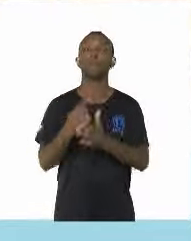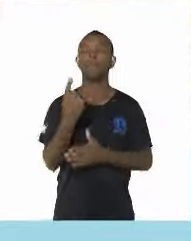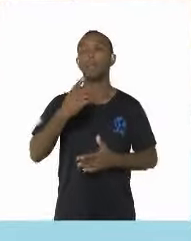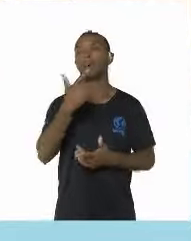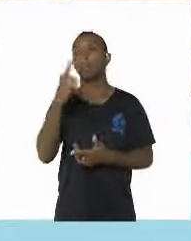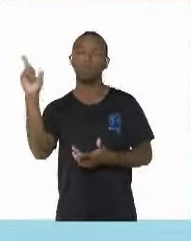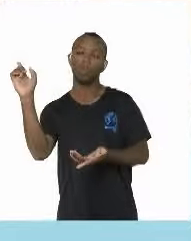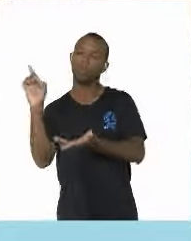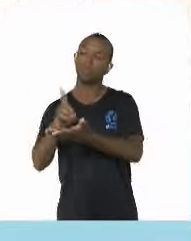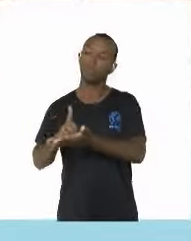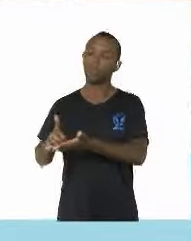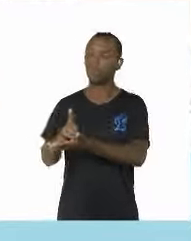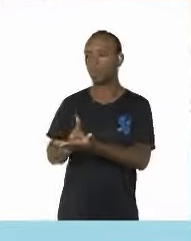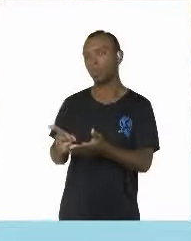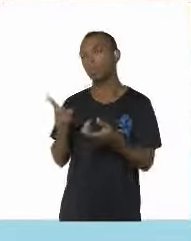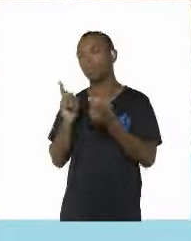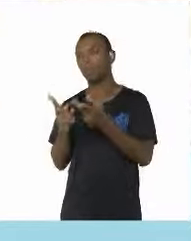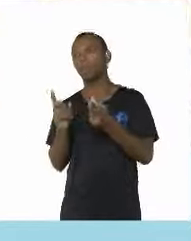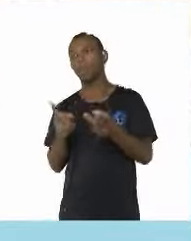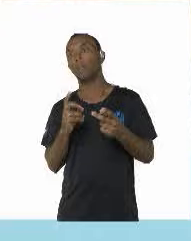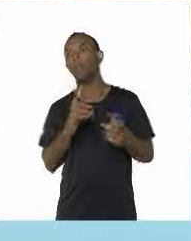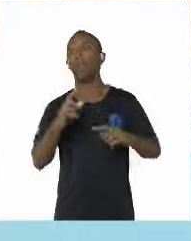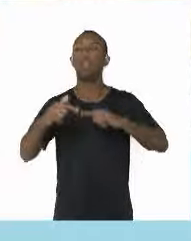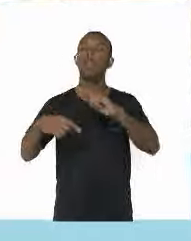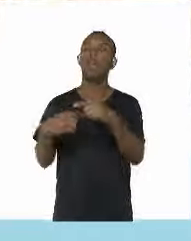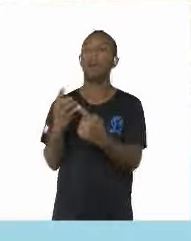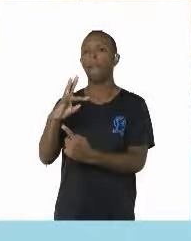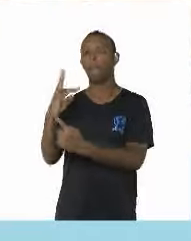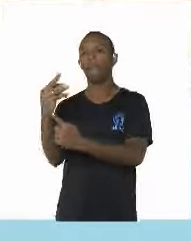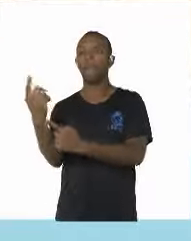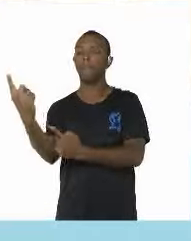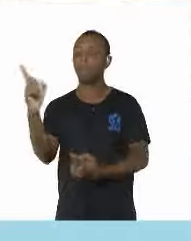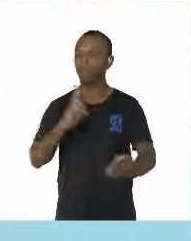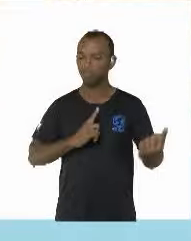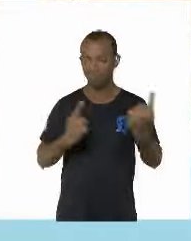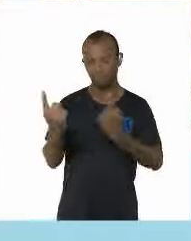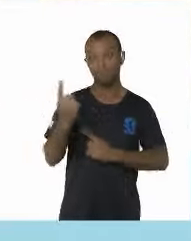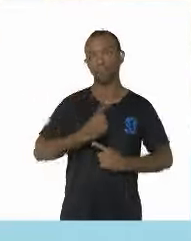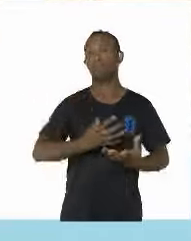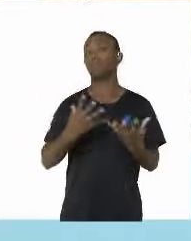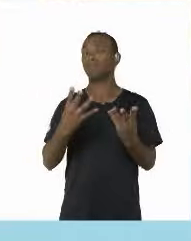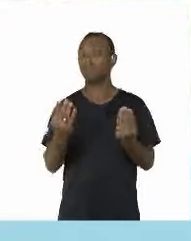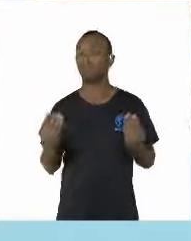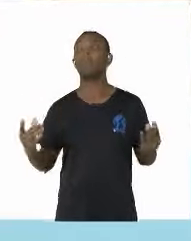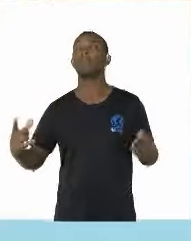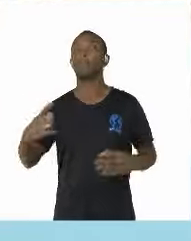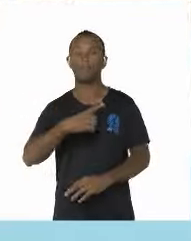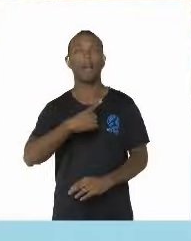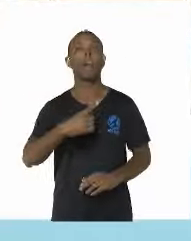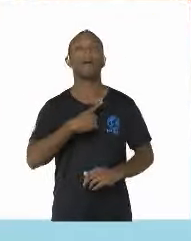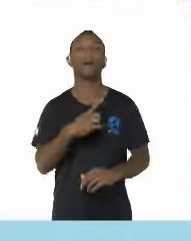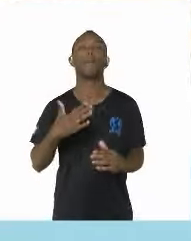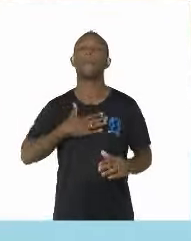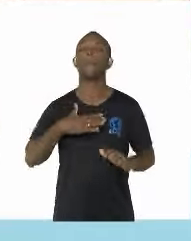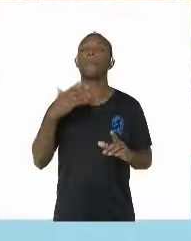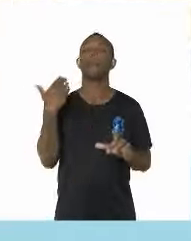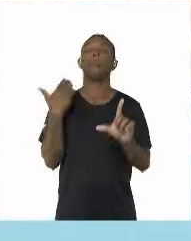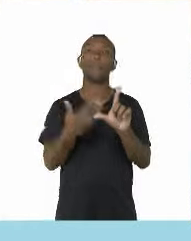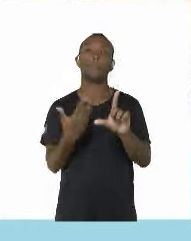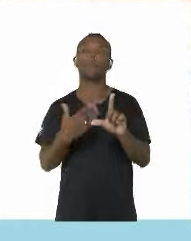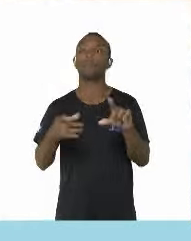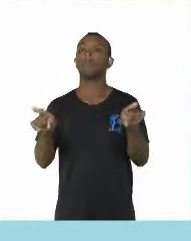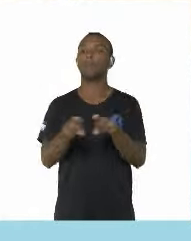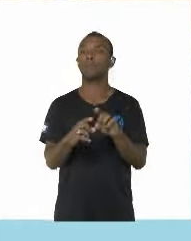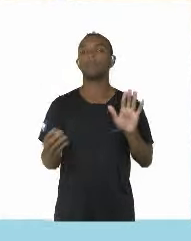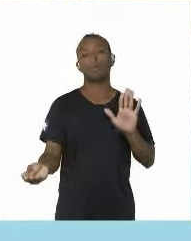o que trouxe muito mais artistas e designers para a minha plataforma, para a minha página. Né? E